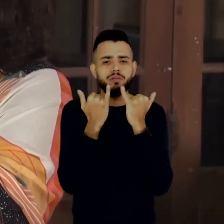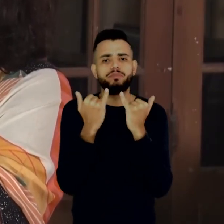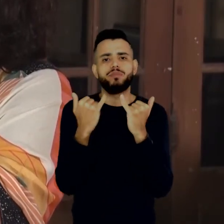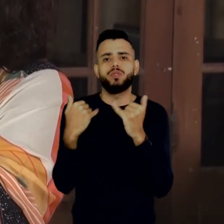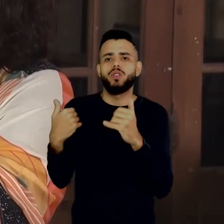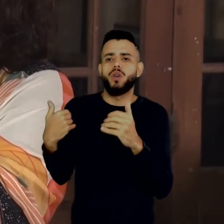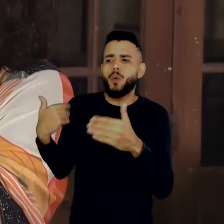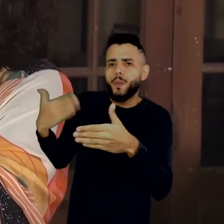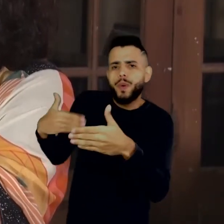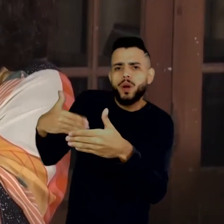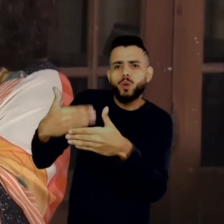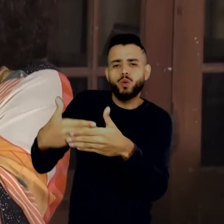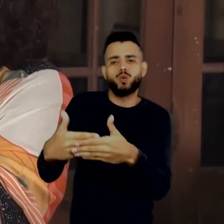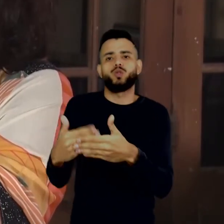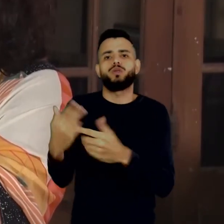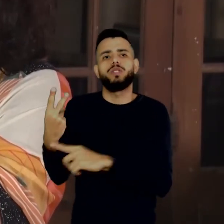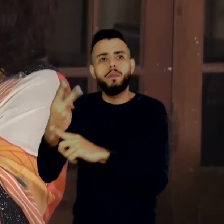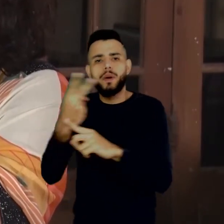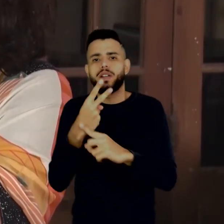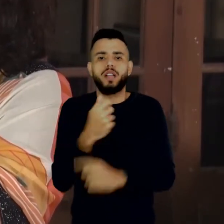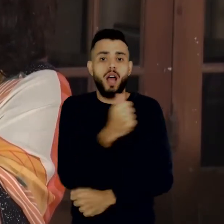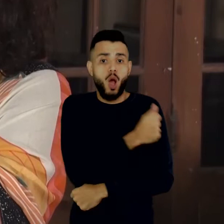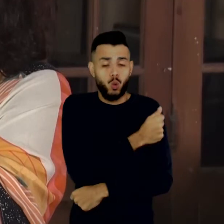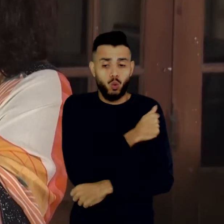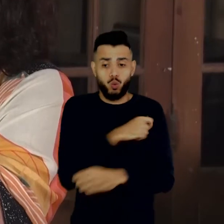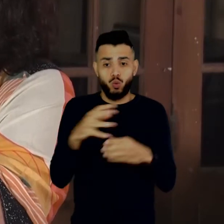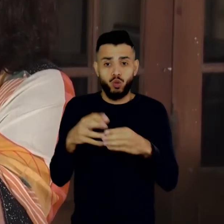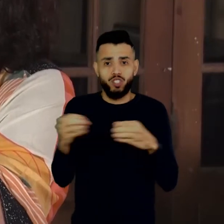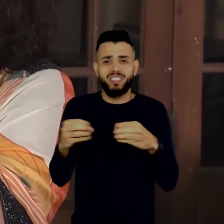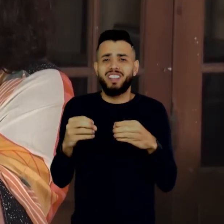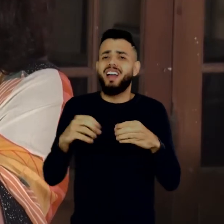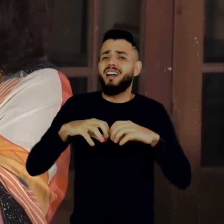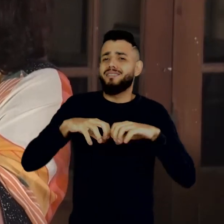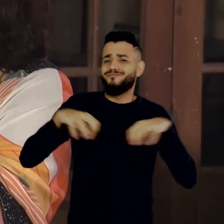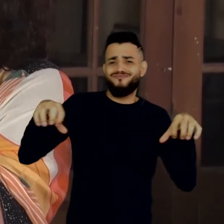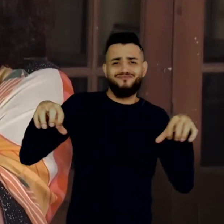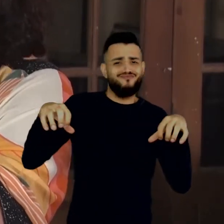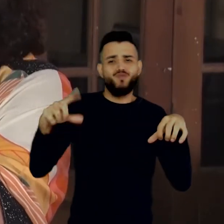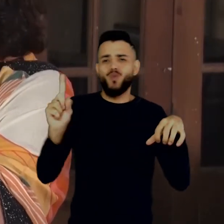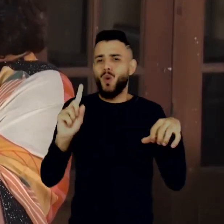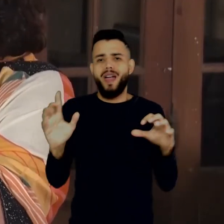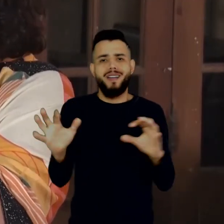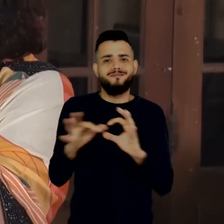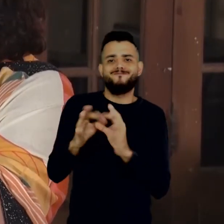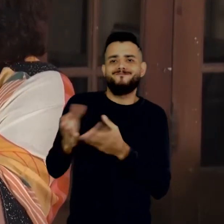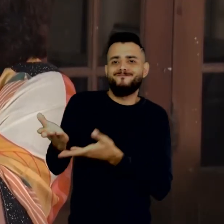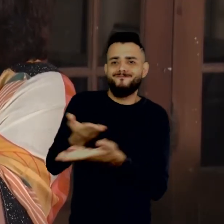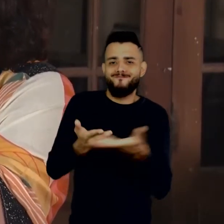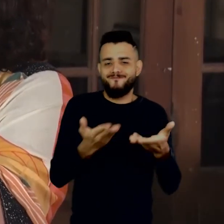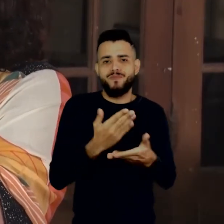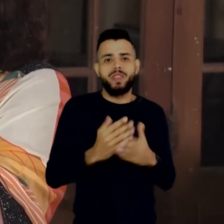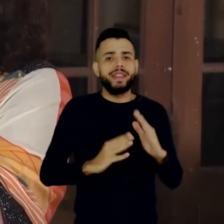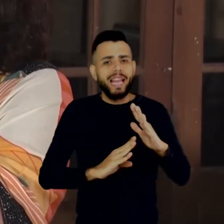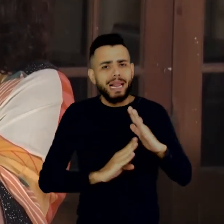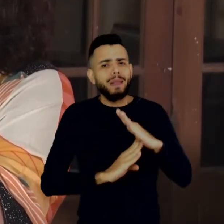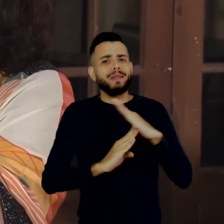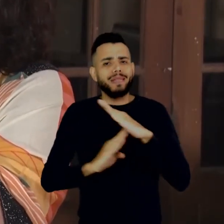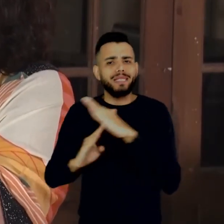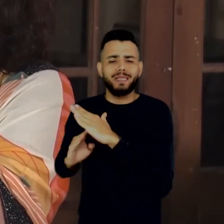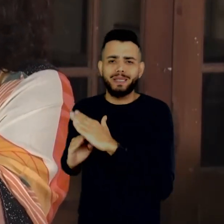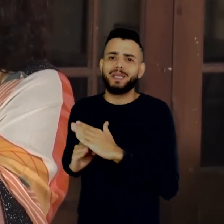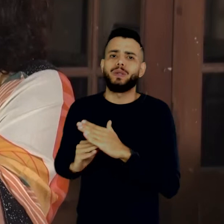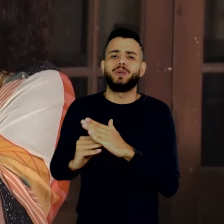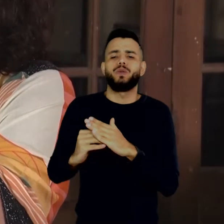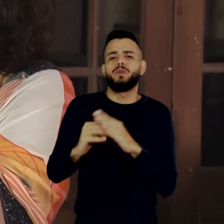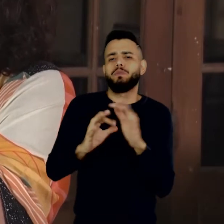e demanda dos estudantes cotistas ainda é desarticulada, com limitada apropriação institucional para fins